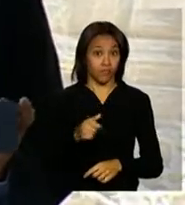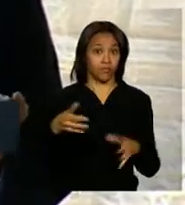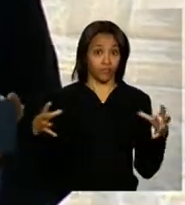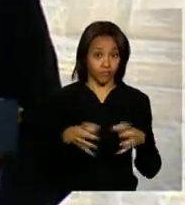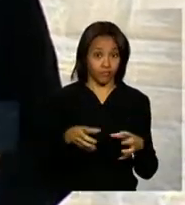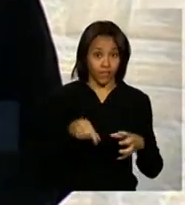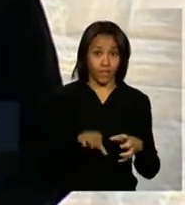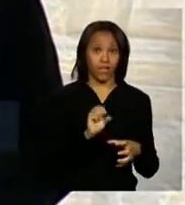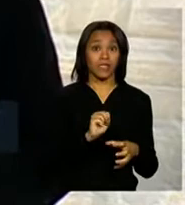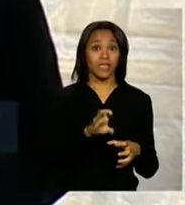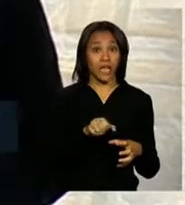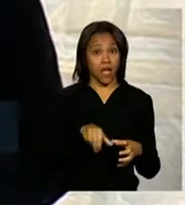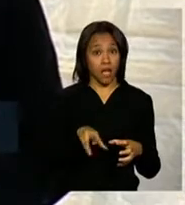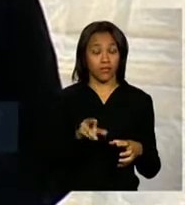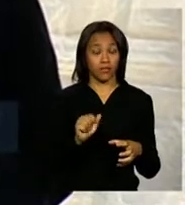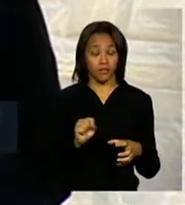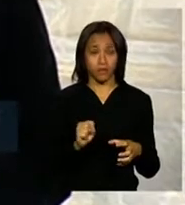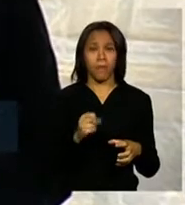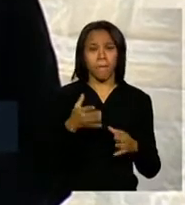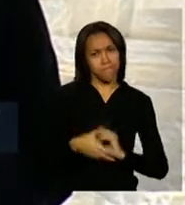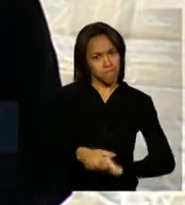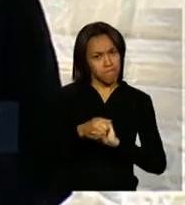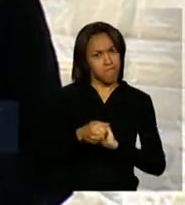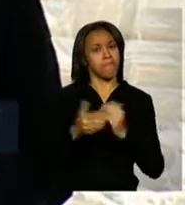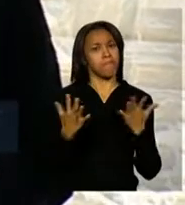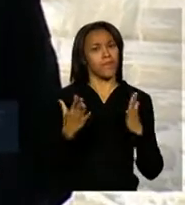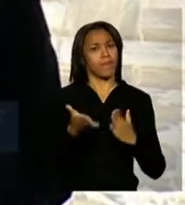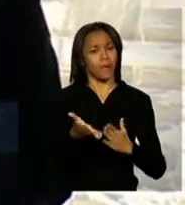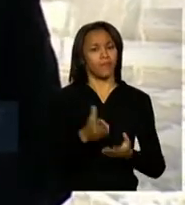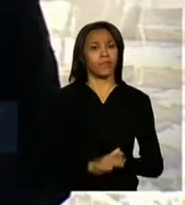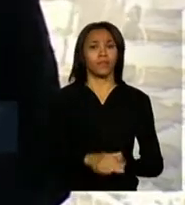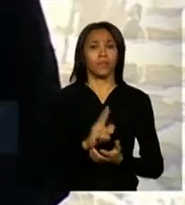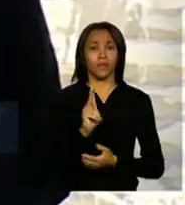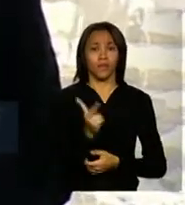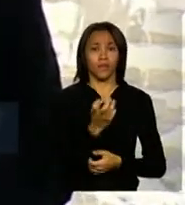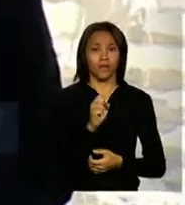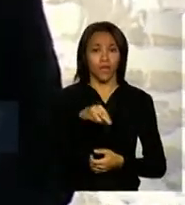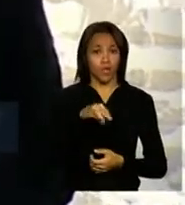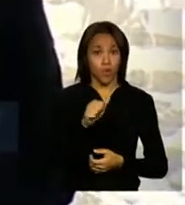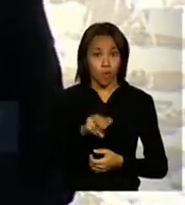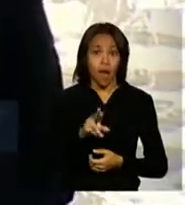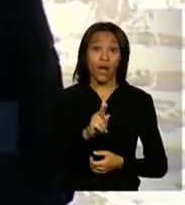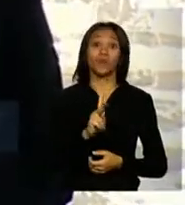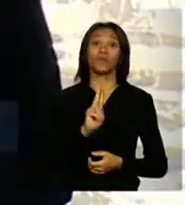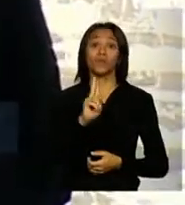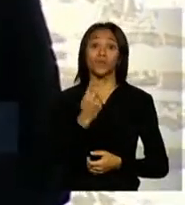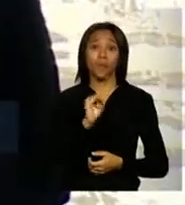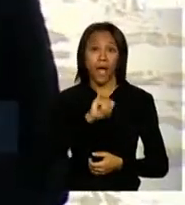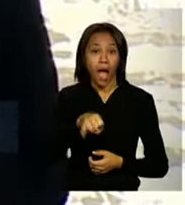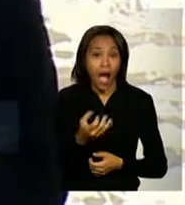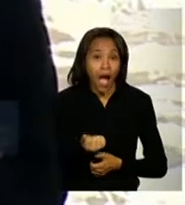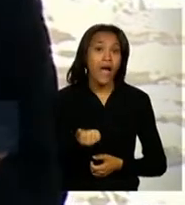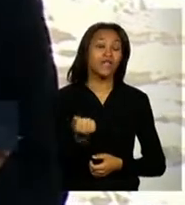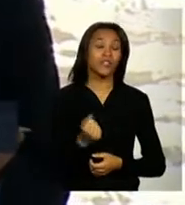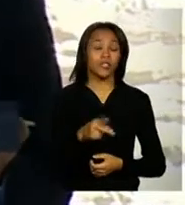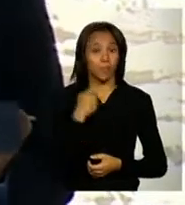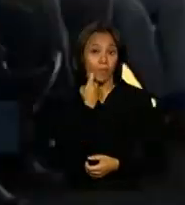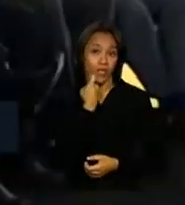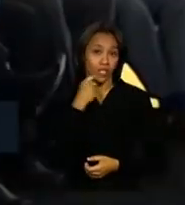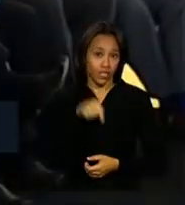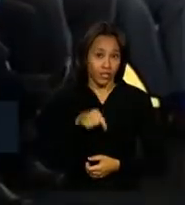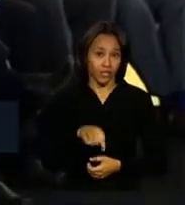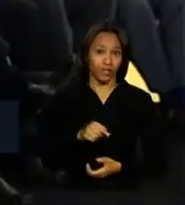Ceasa Parabéns Elmar Wagner presidente do haja peixe administradora do mercado de peixe de Brasília